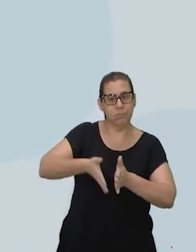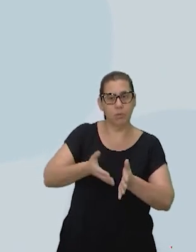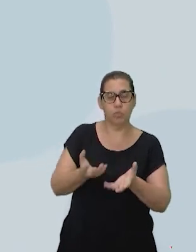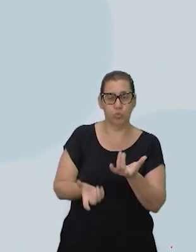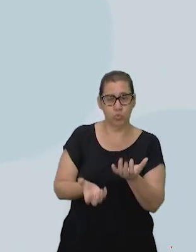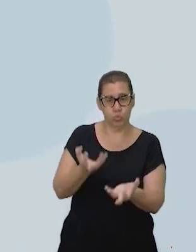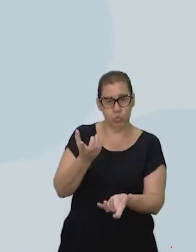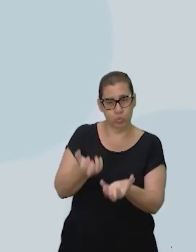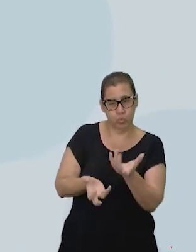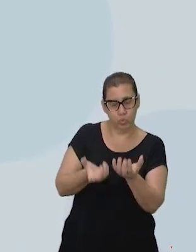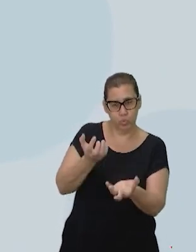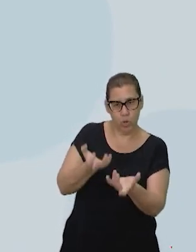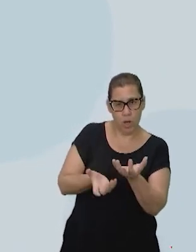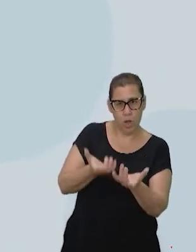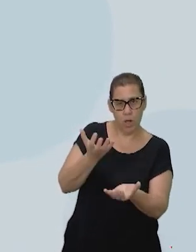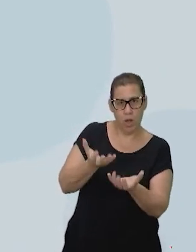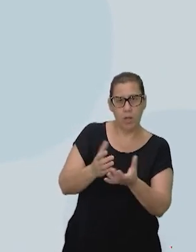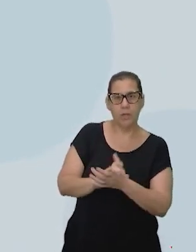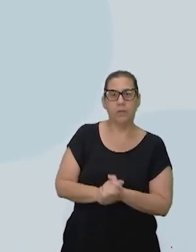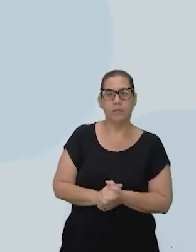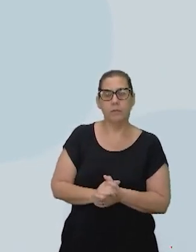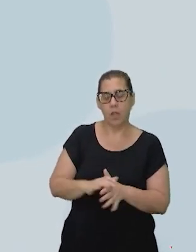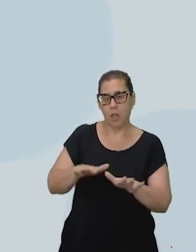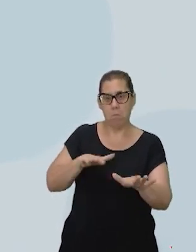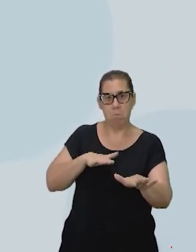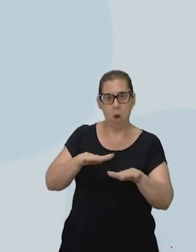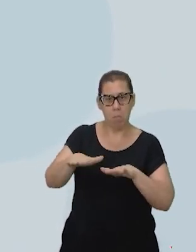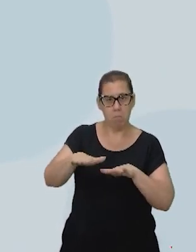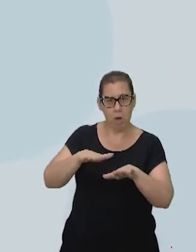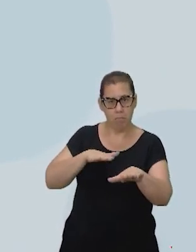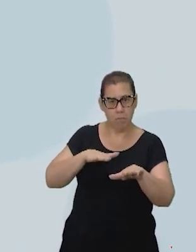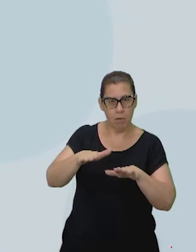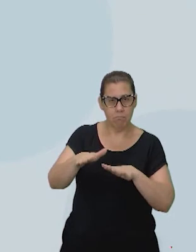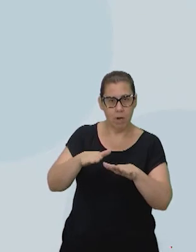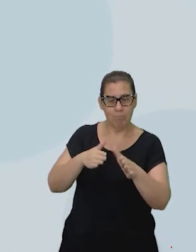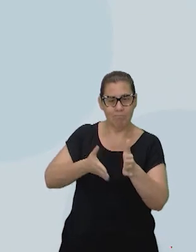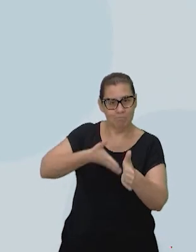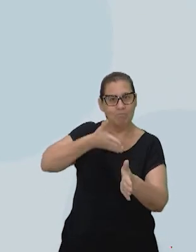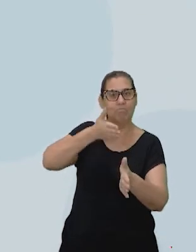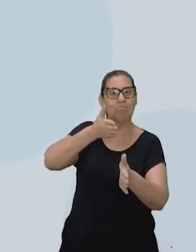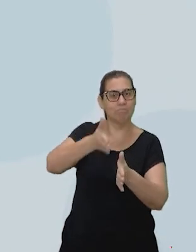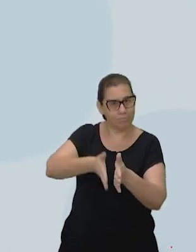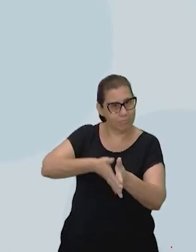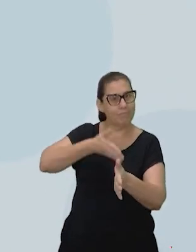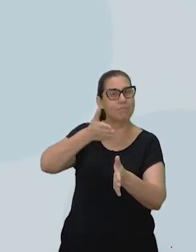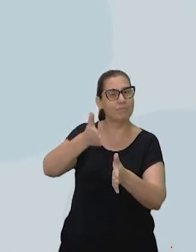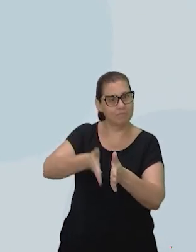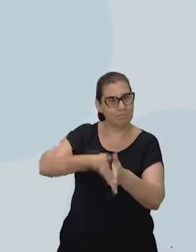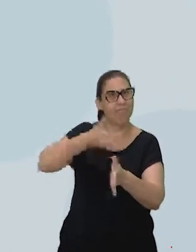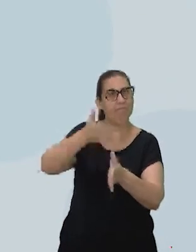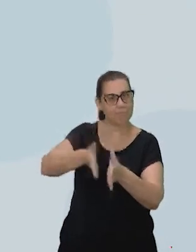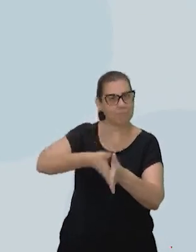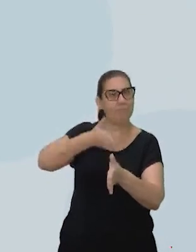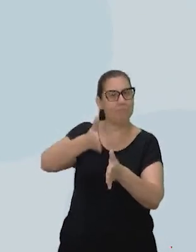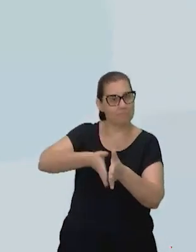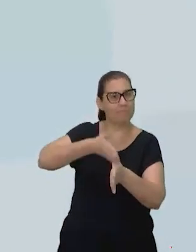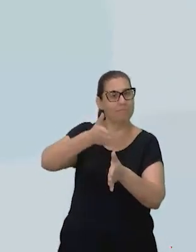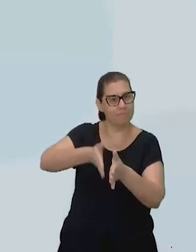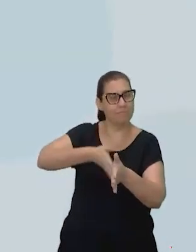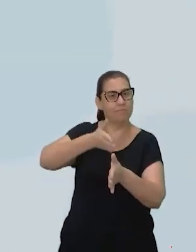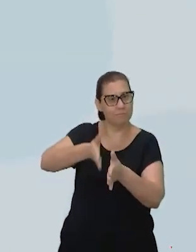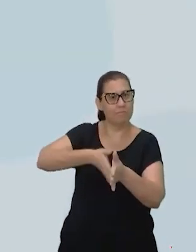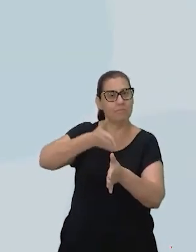esquentar a água e criar o vapor vai movimentar a locomotiva e uma parte vai